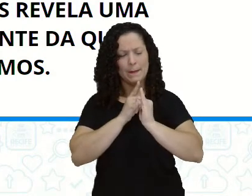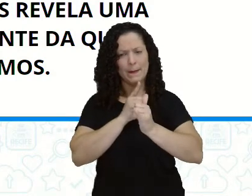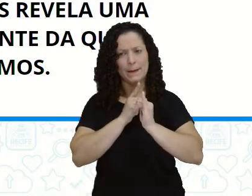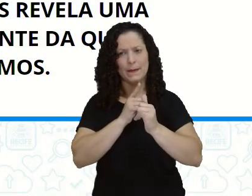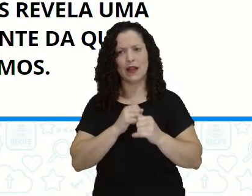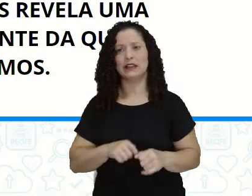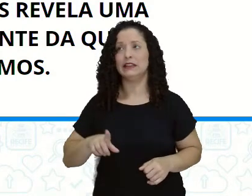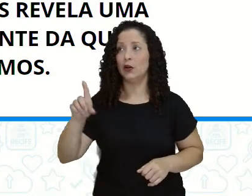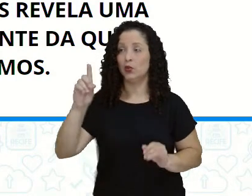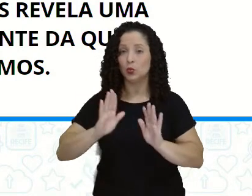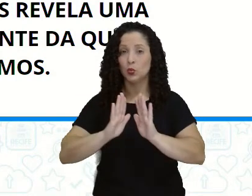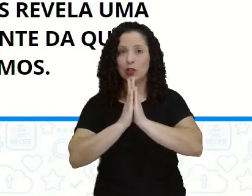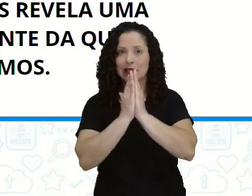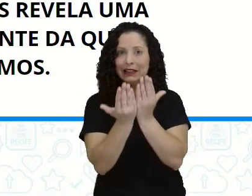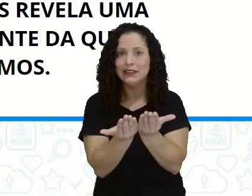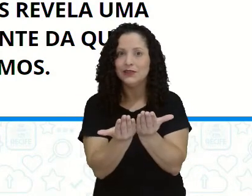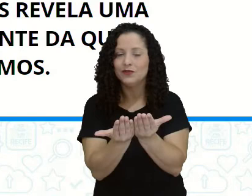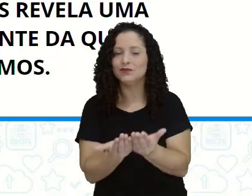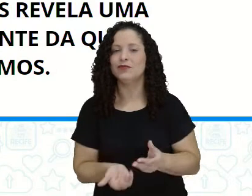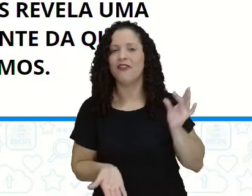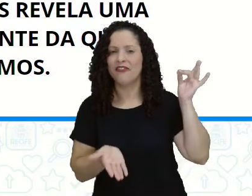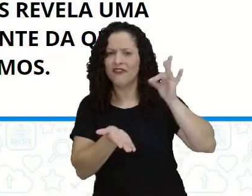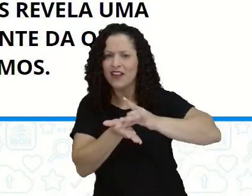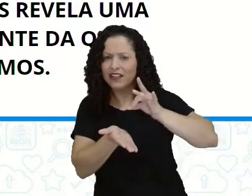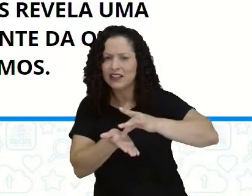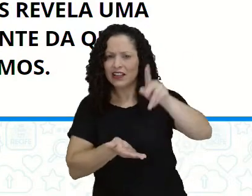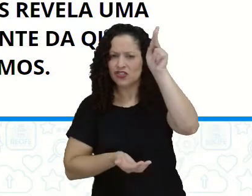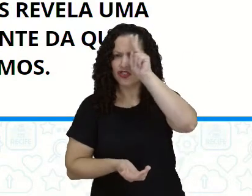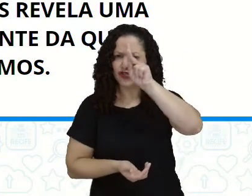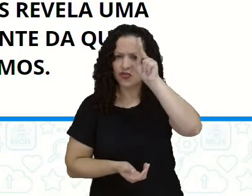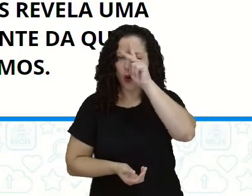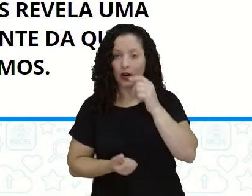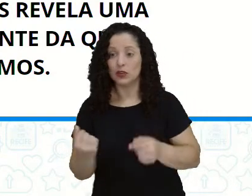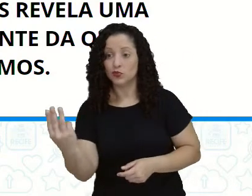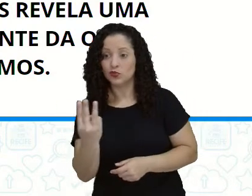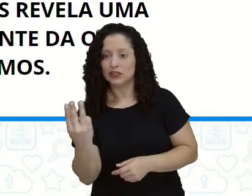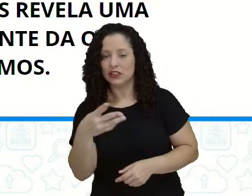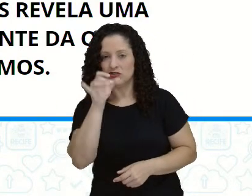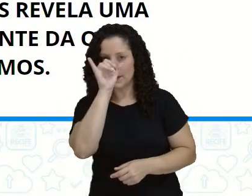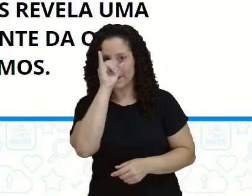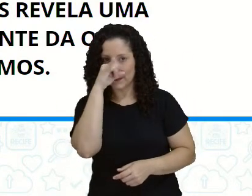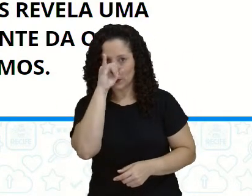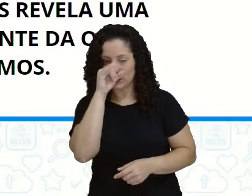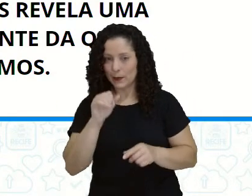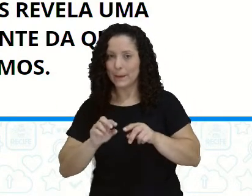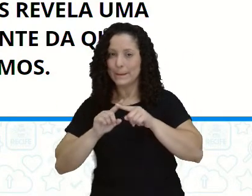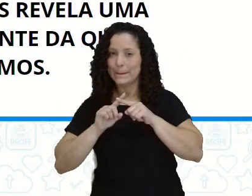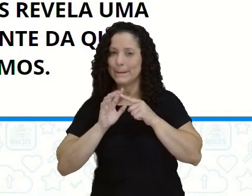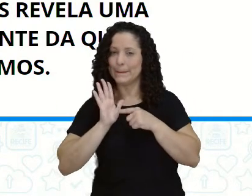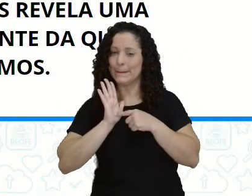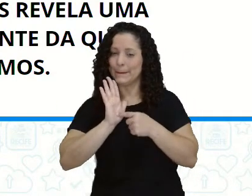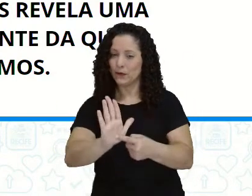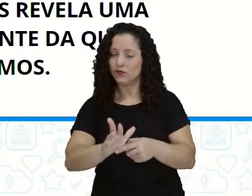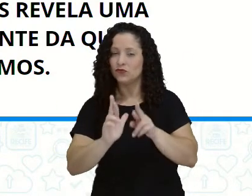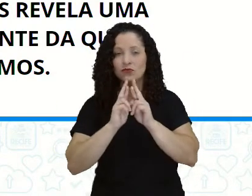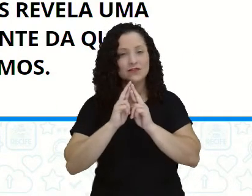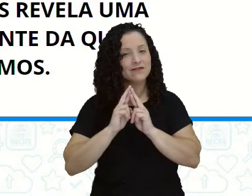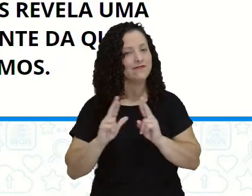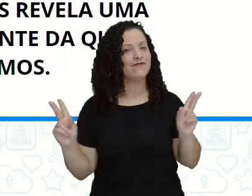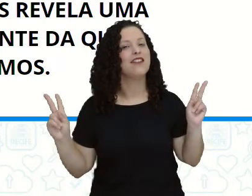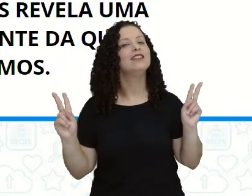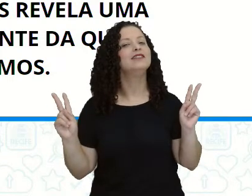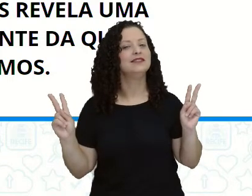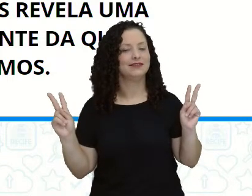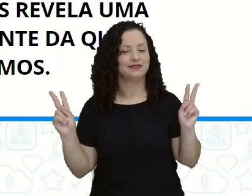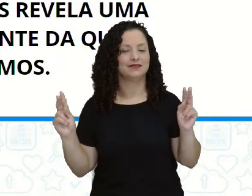A Verdadeira História dos 3 Porquinhos, nos revela uma história diferente da que conhecemos. É